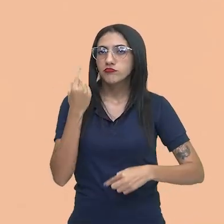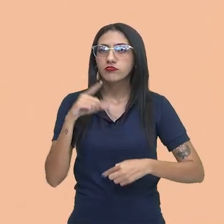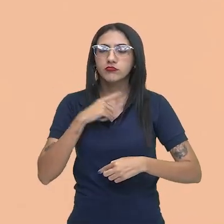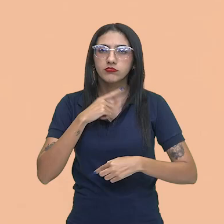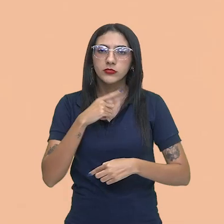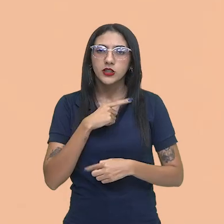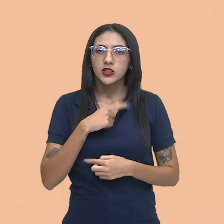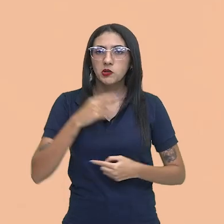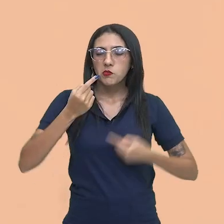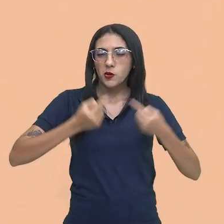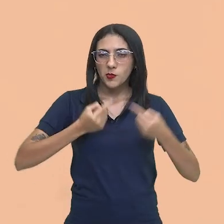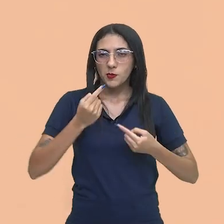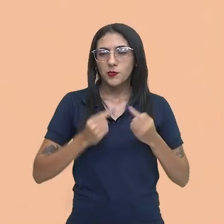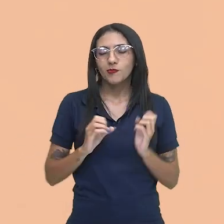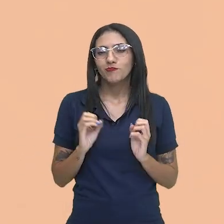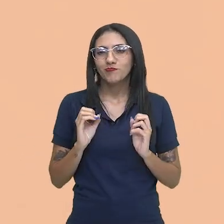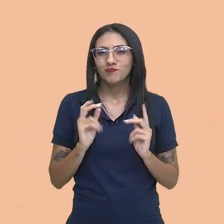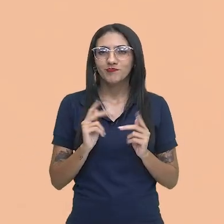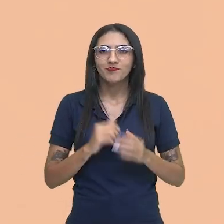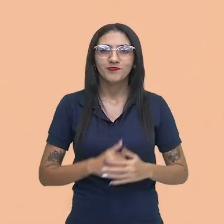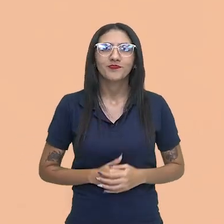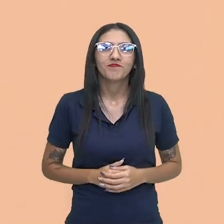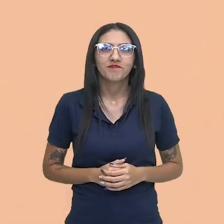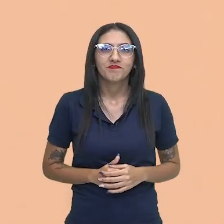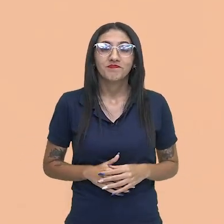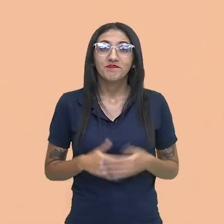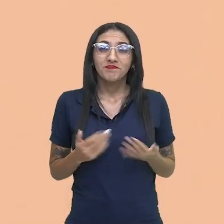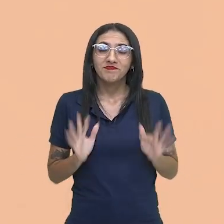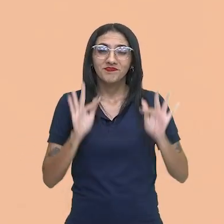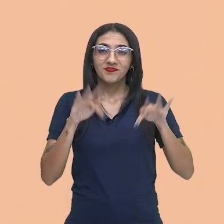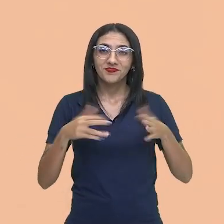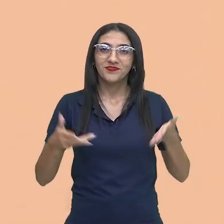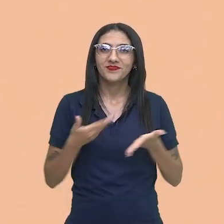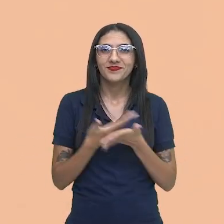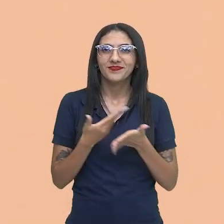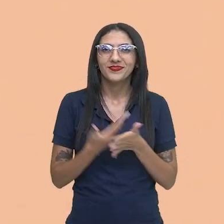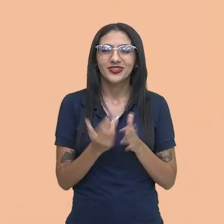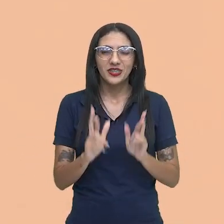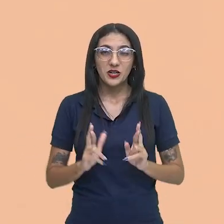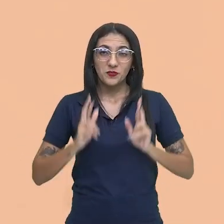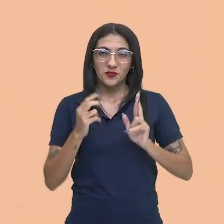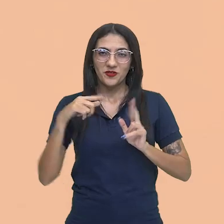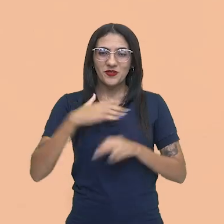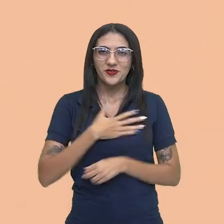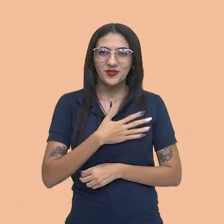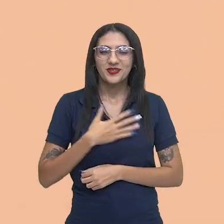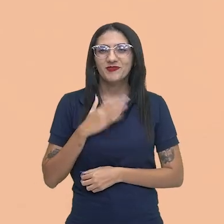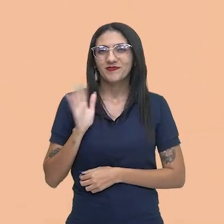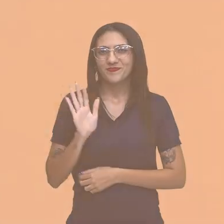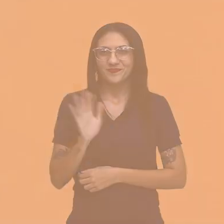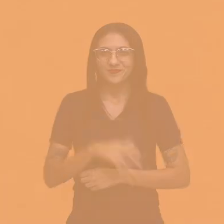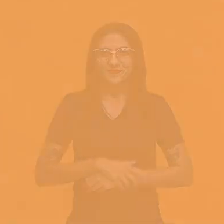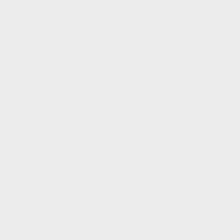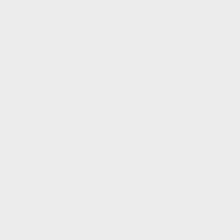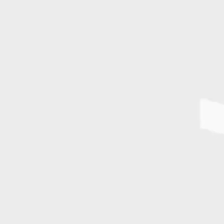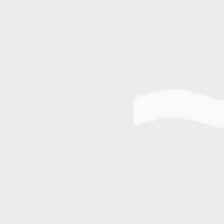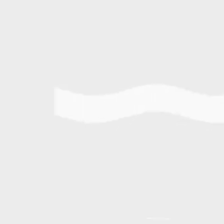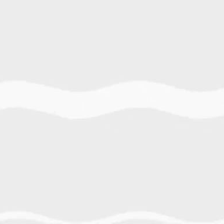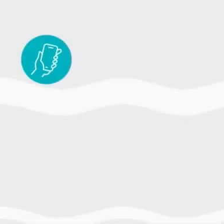conflitos ambientais, certo? Então, essa foi a nossa aula, espero que tenham gostado e até uma próxima.